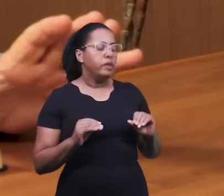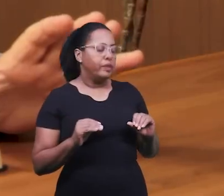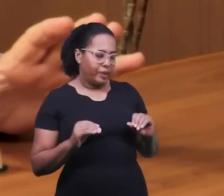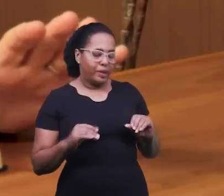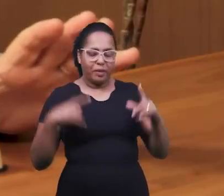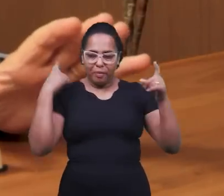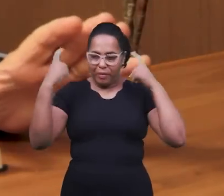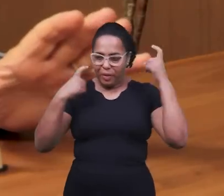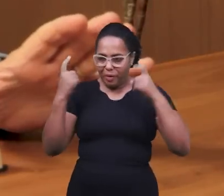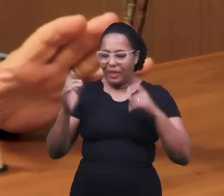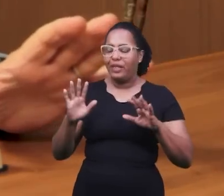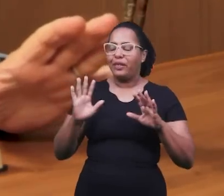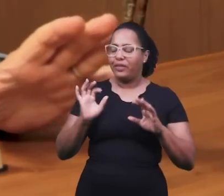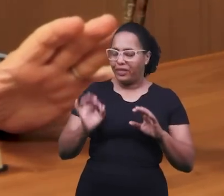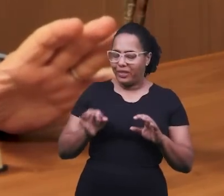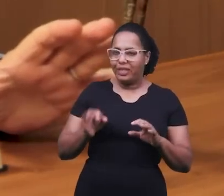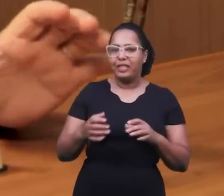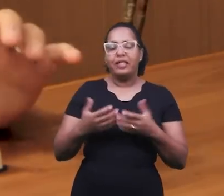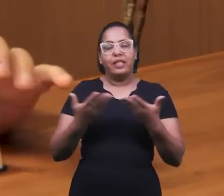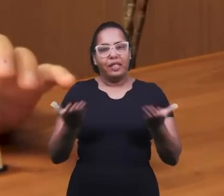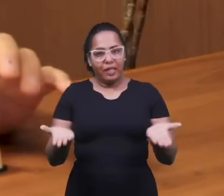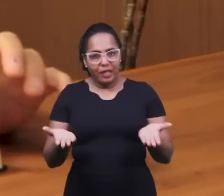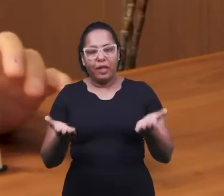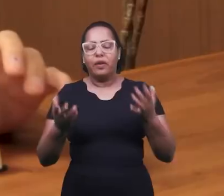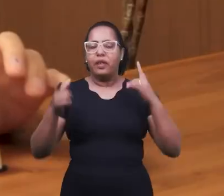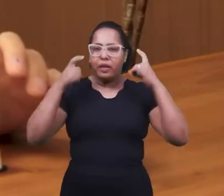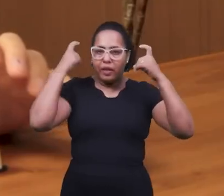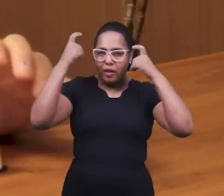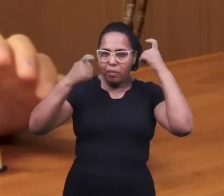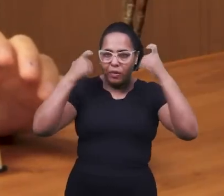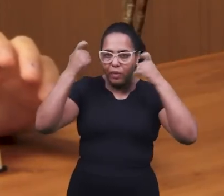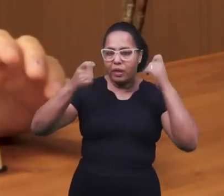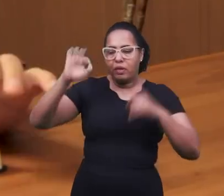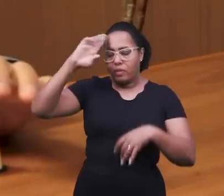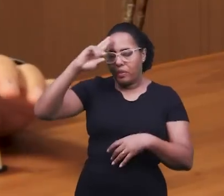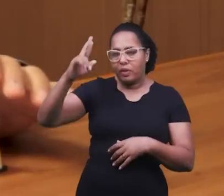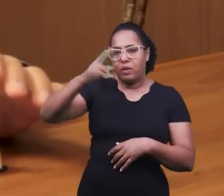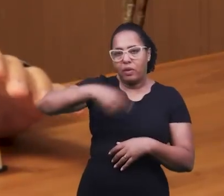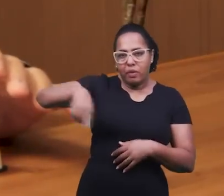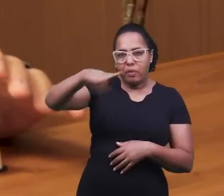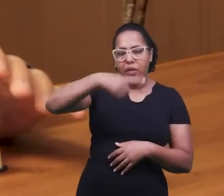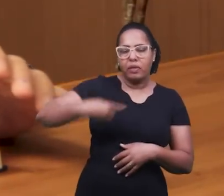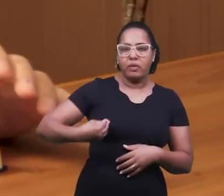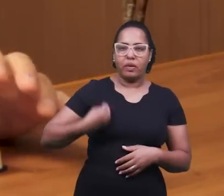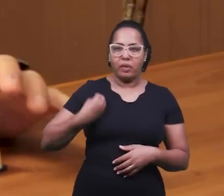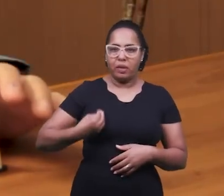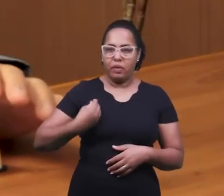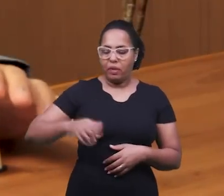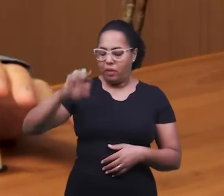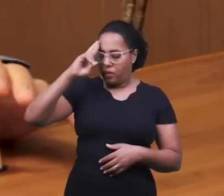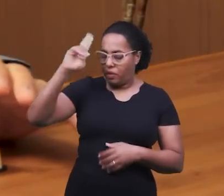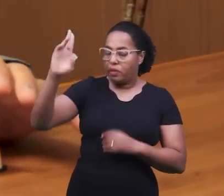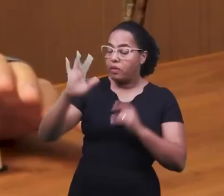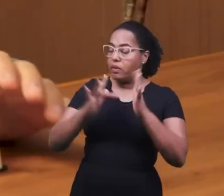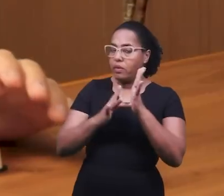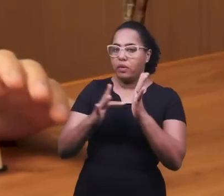é como um alarme que está sendo tocado, e se você não sabe do que se trata, você não reage. Exato. Você não